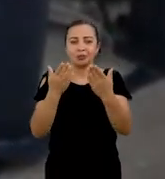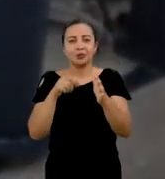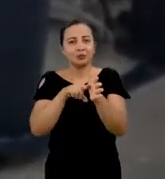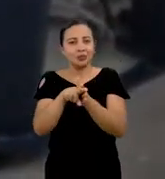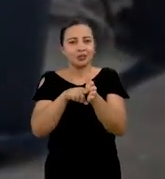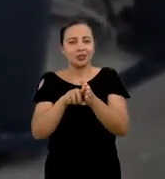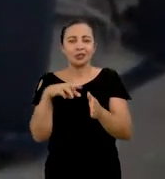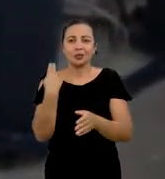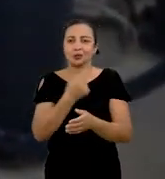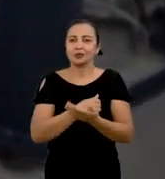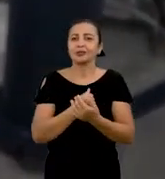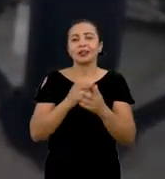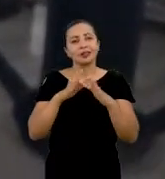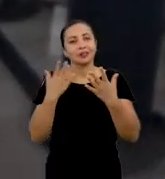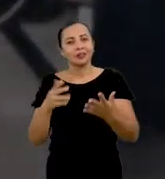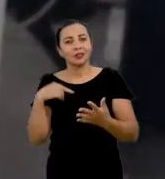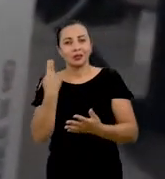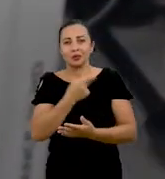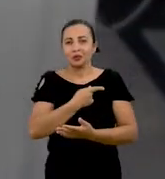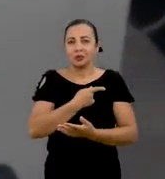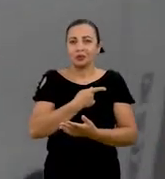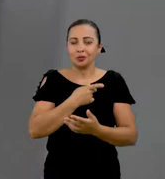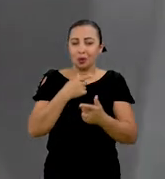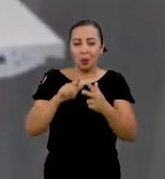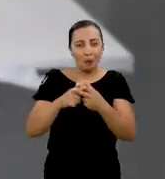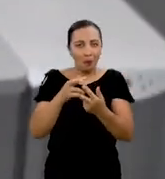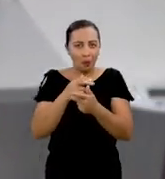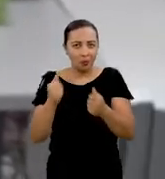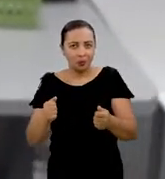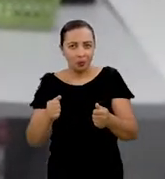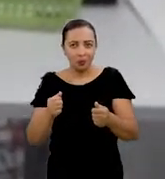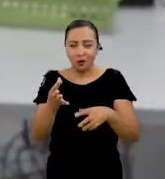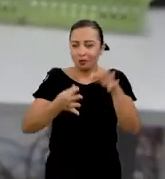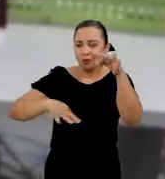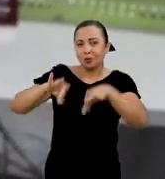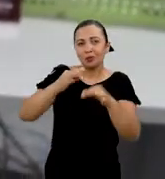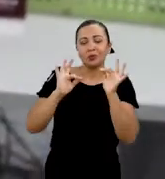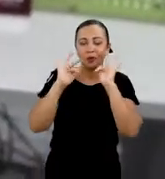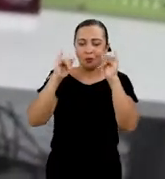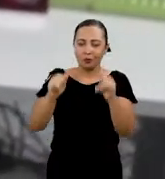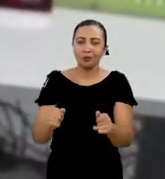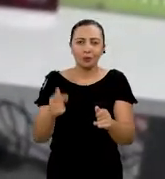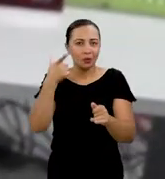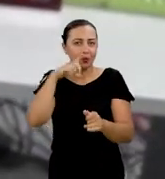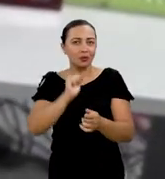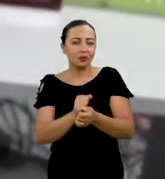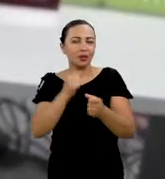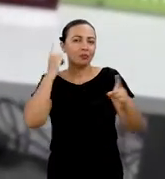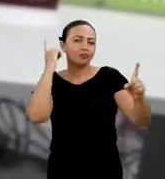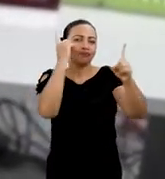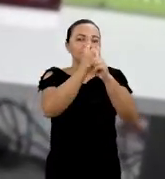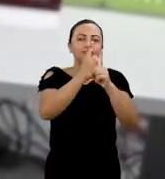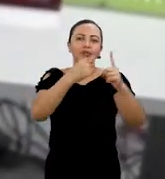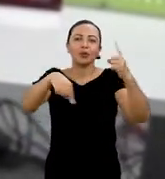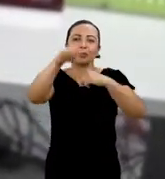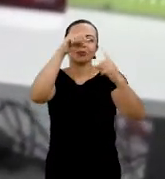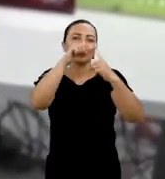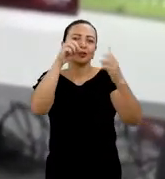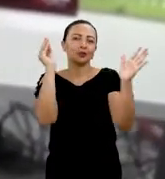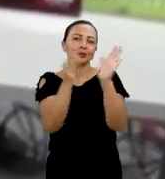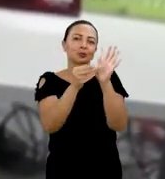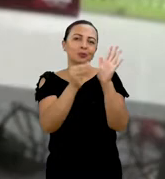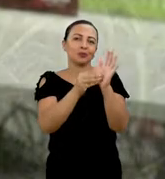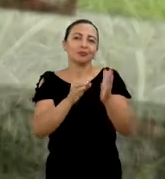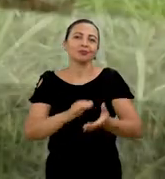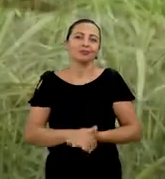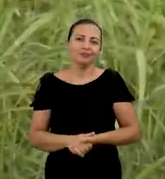incorporação dele narração ele conseguiu manter a atividade antimicrobiana frente a essa cerca de interesse da